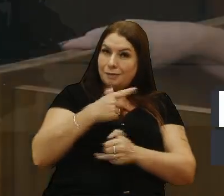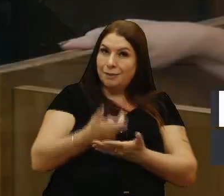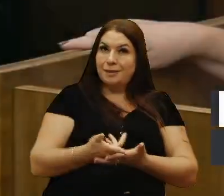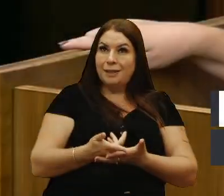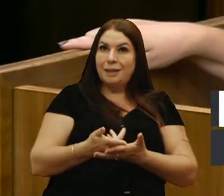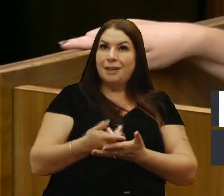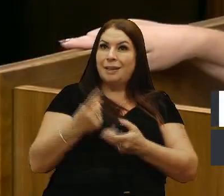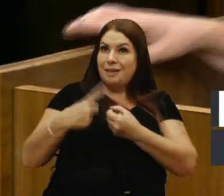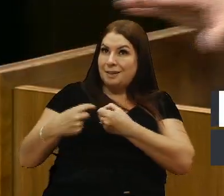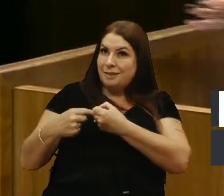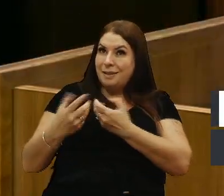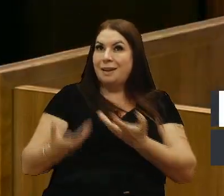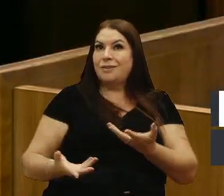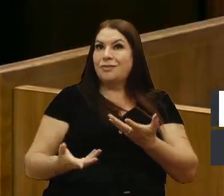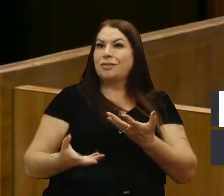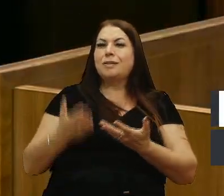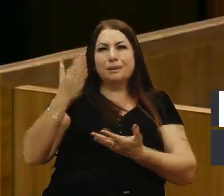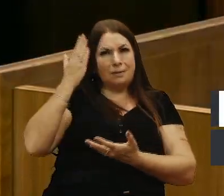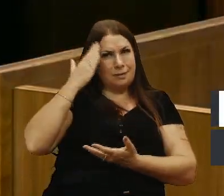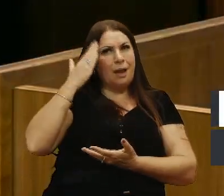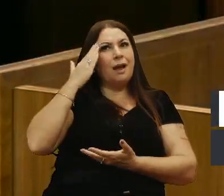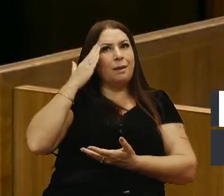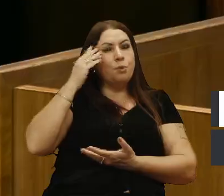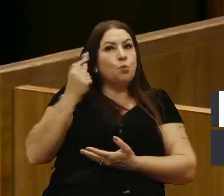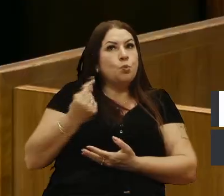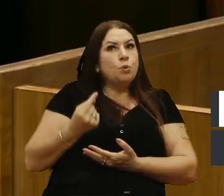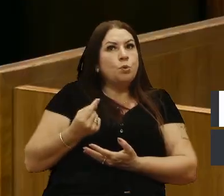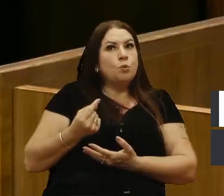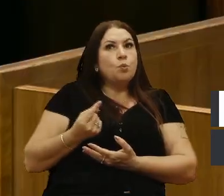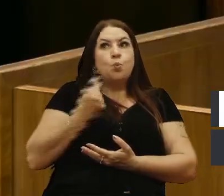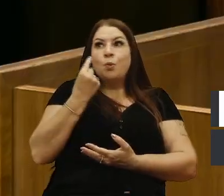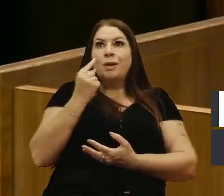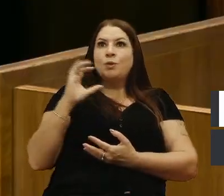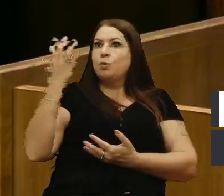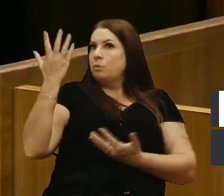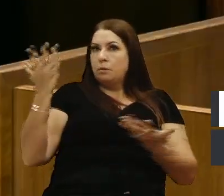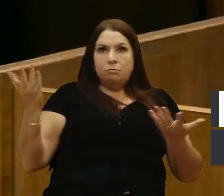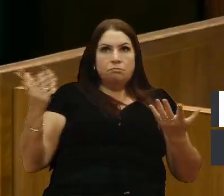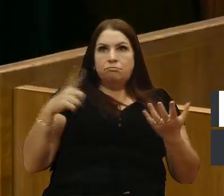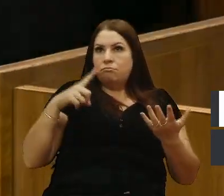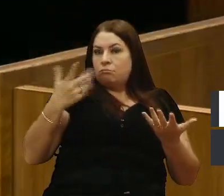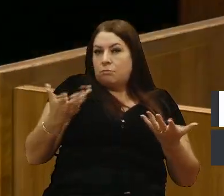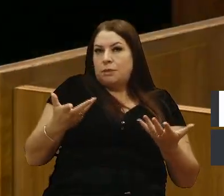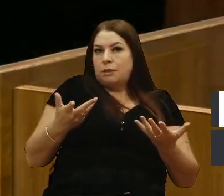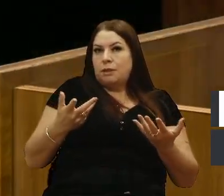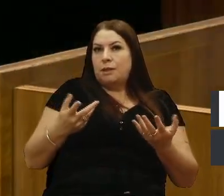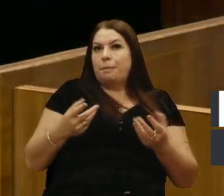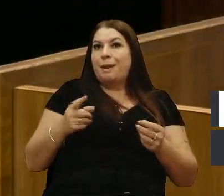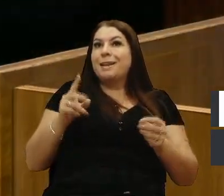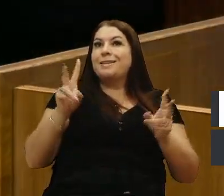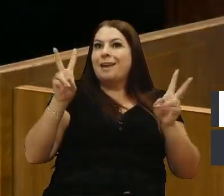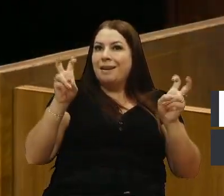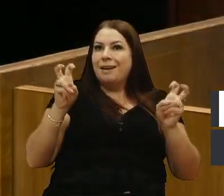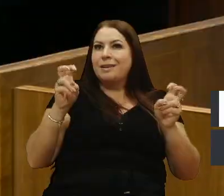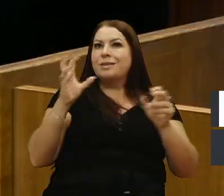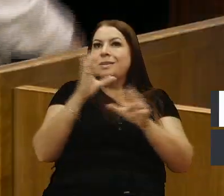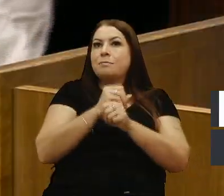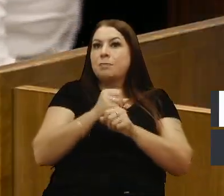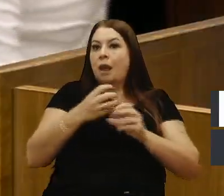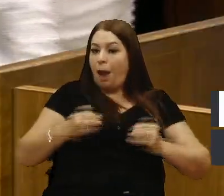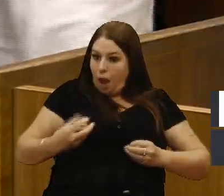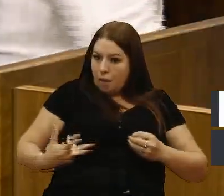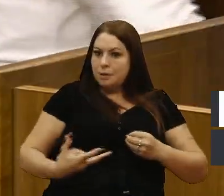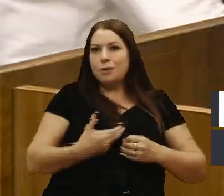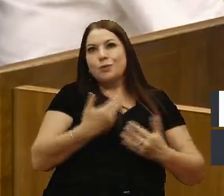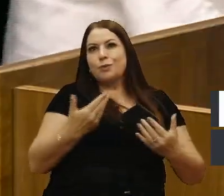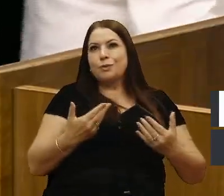na nossa cidade e que a gente sabe que a única solução que a gente tem para a causa animal é a situação das castrações,